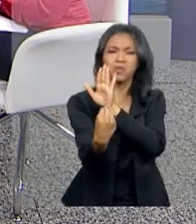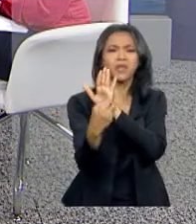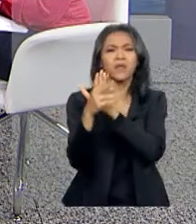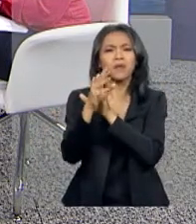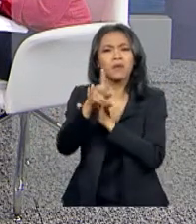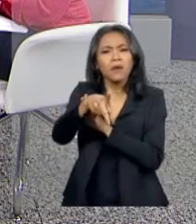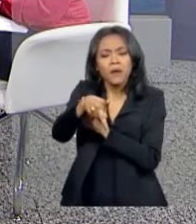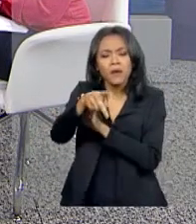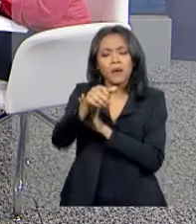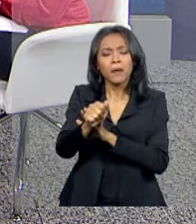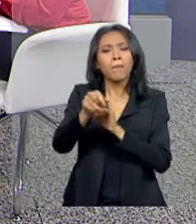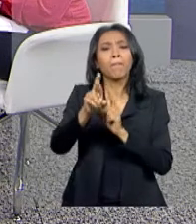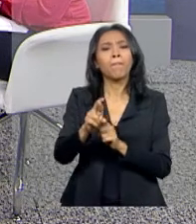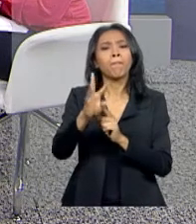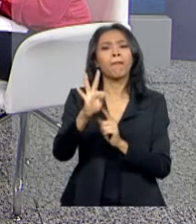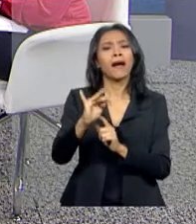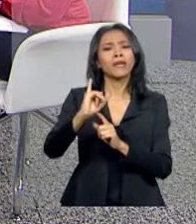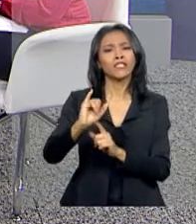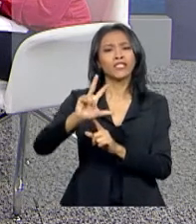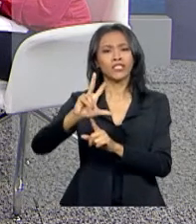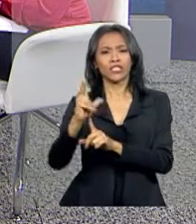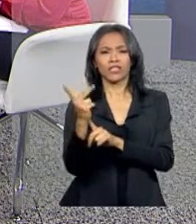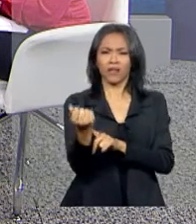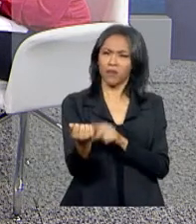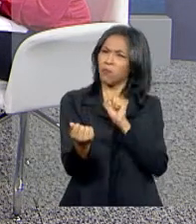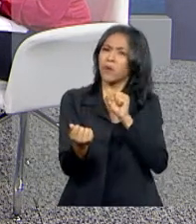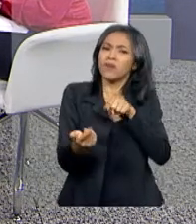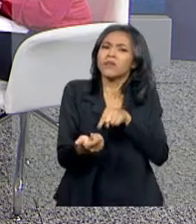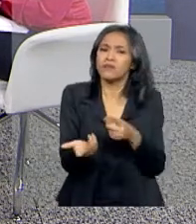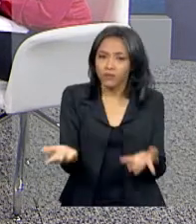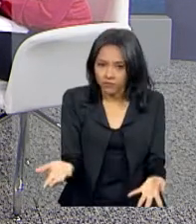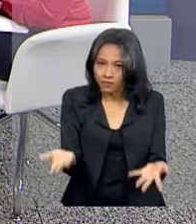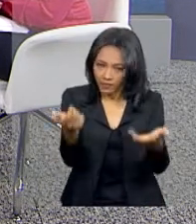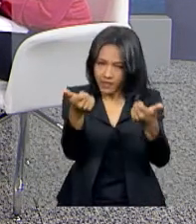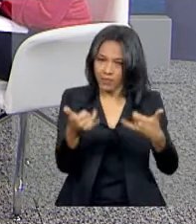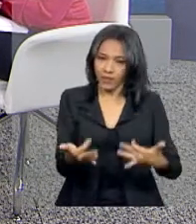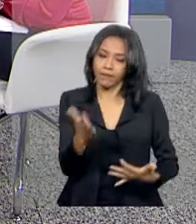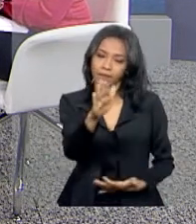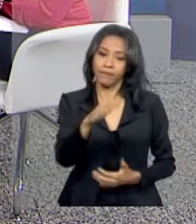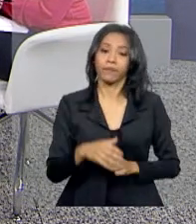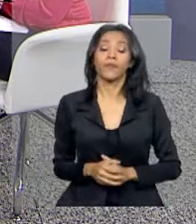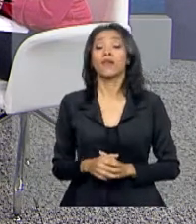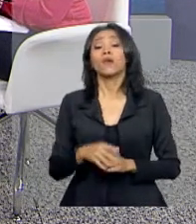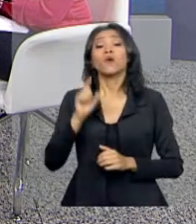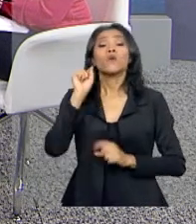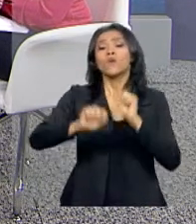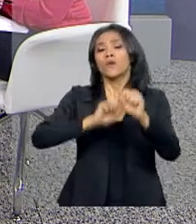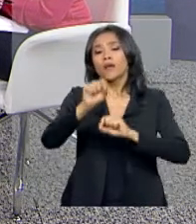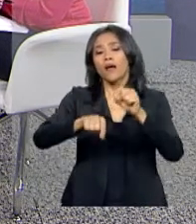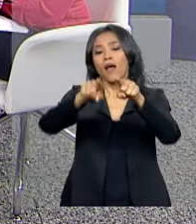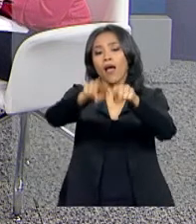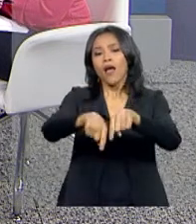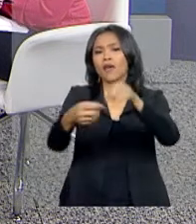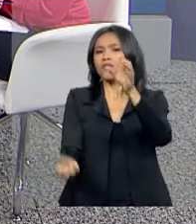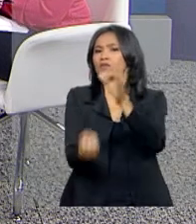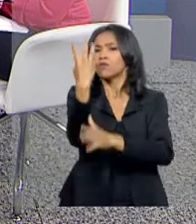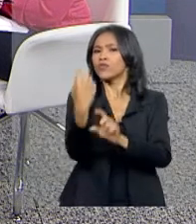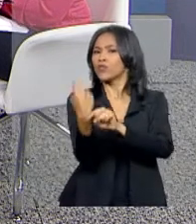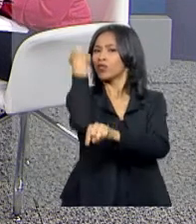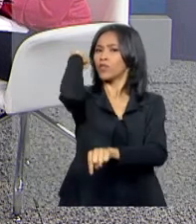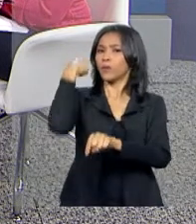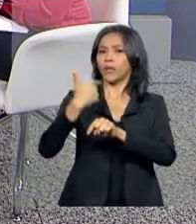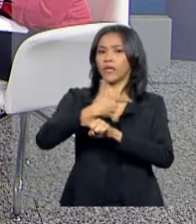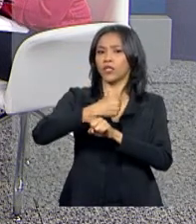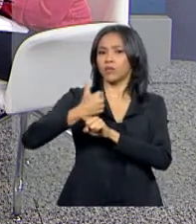leilões sidão sob o regime de partilha então vamos lá o regime de partilha de produção foi instituído em 2010